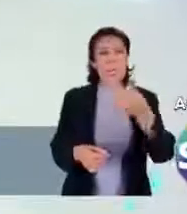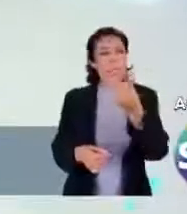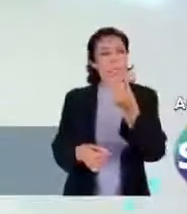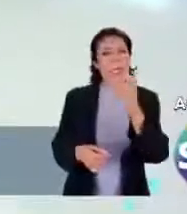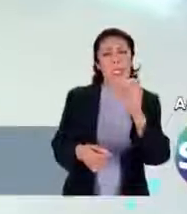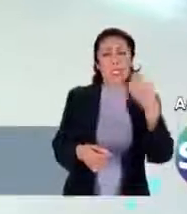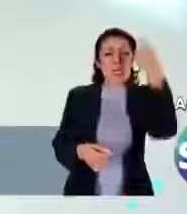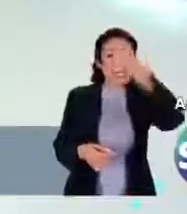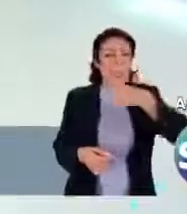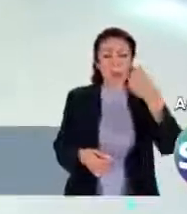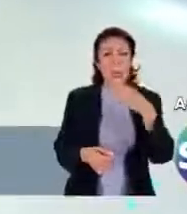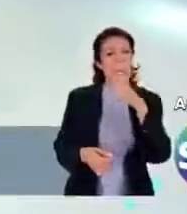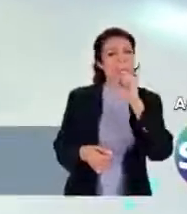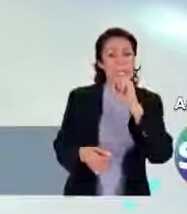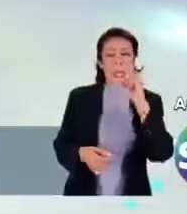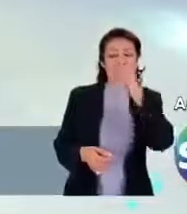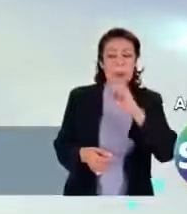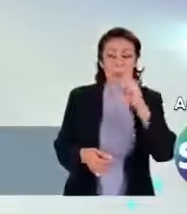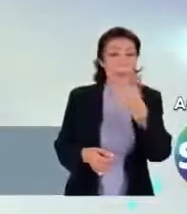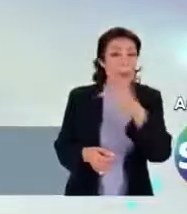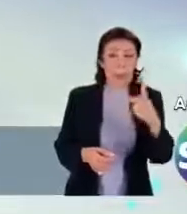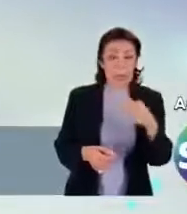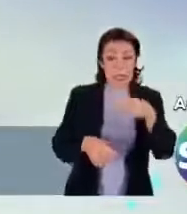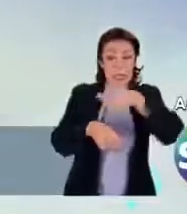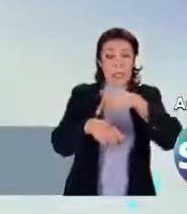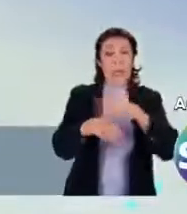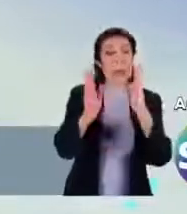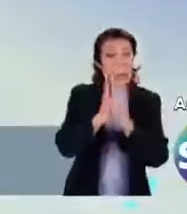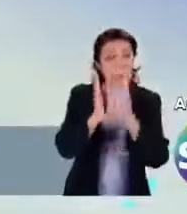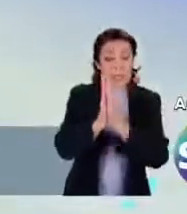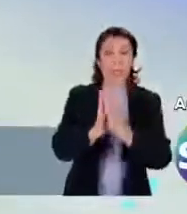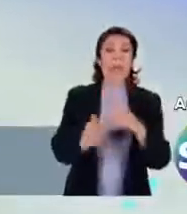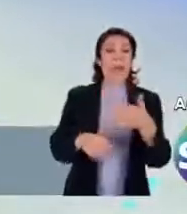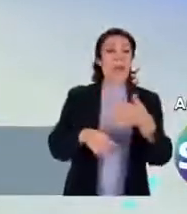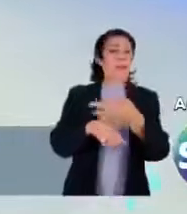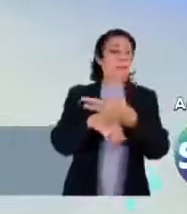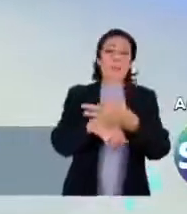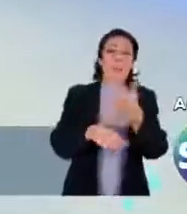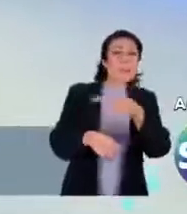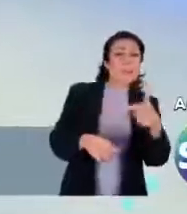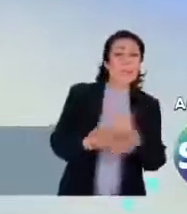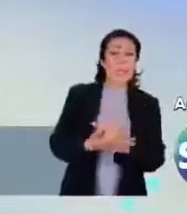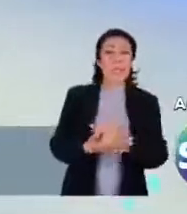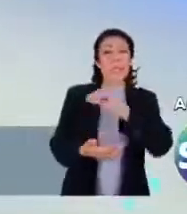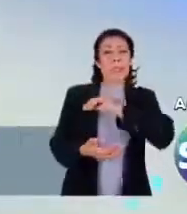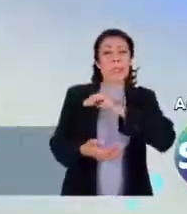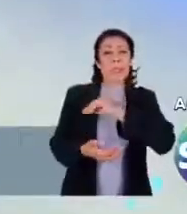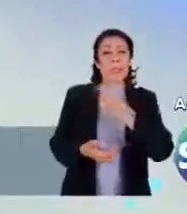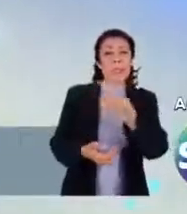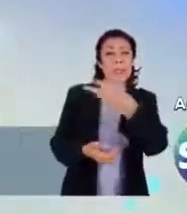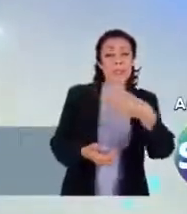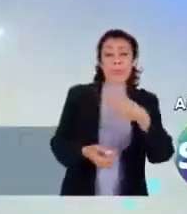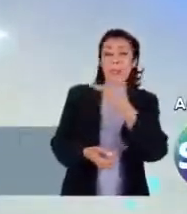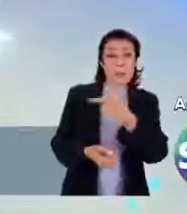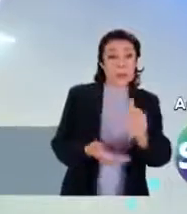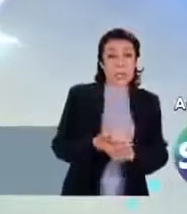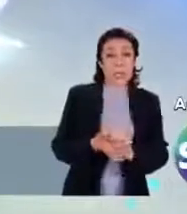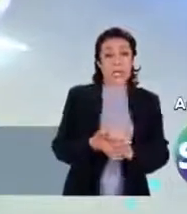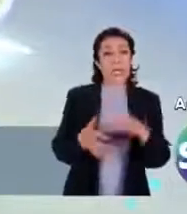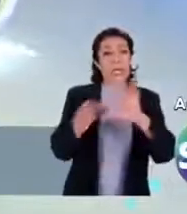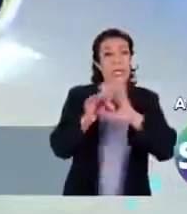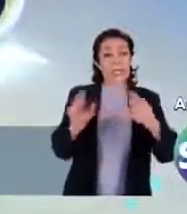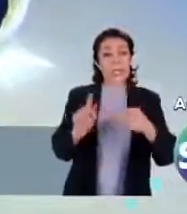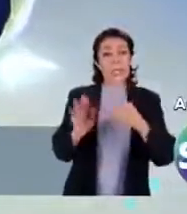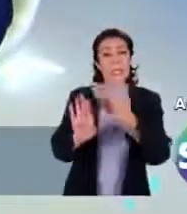ou do sábado para ir ao templo e a igreja rezar sem férias sem décimo terceiro sem licença maternidade e mais grave que me aperta